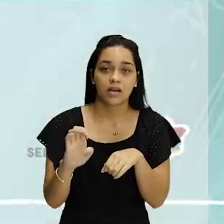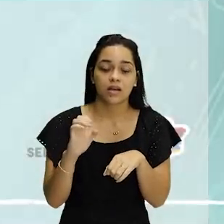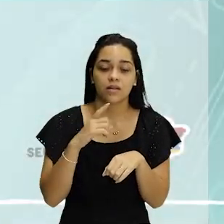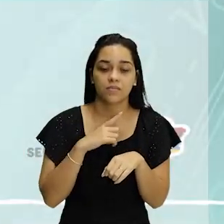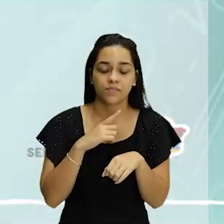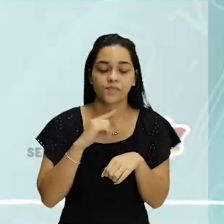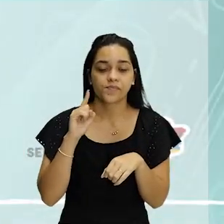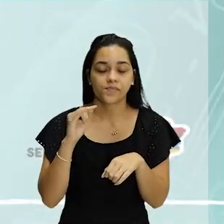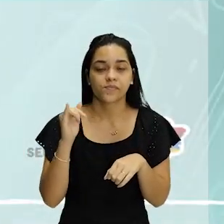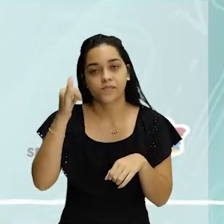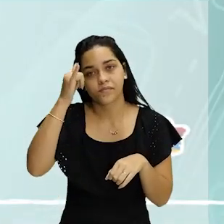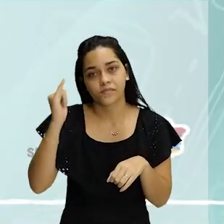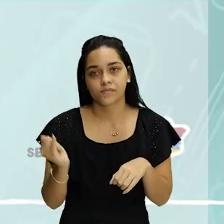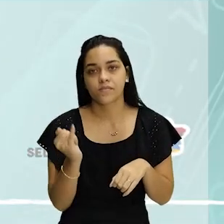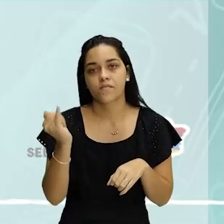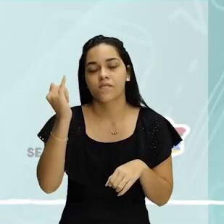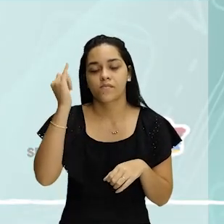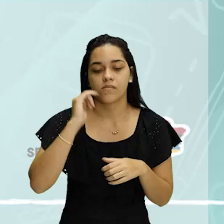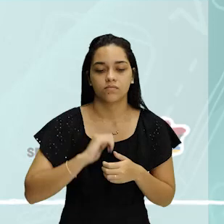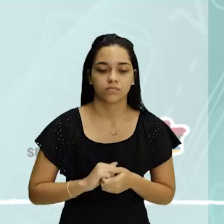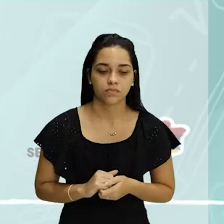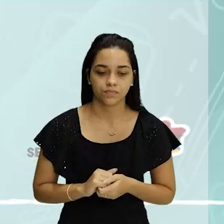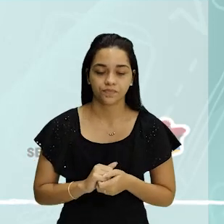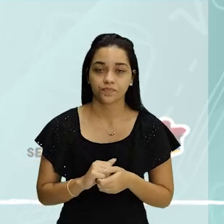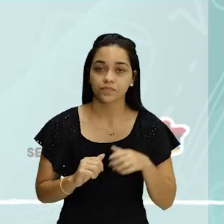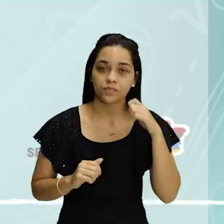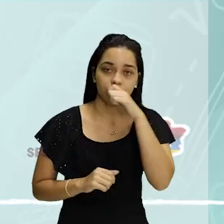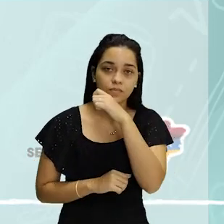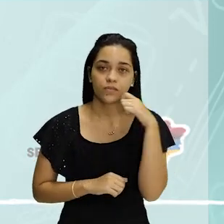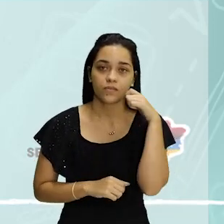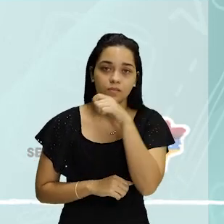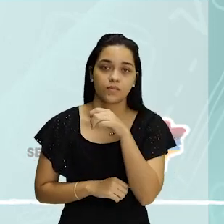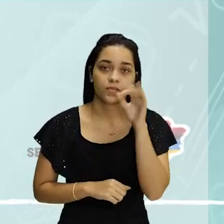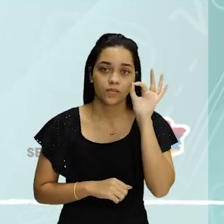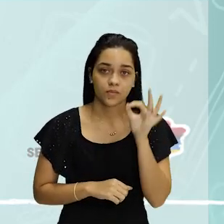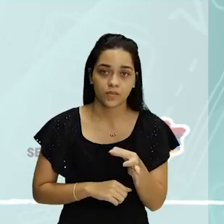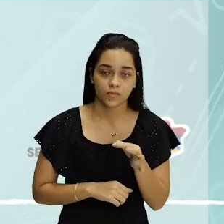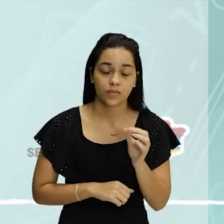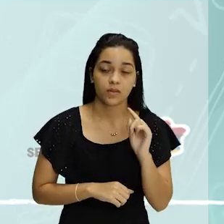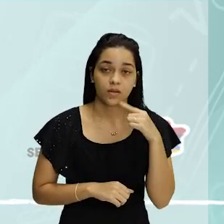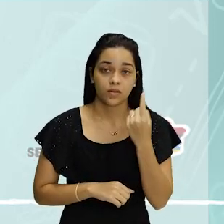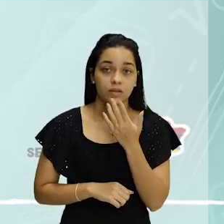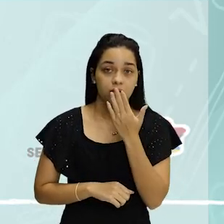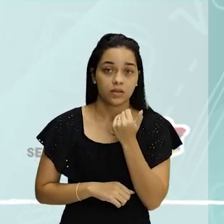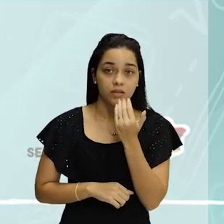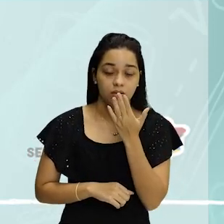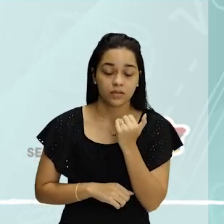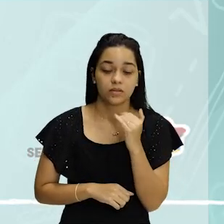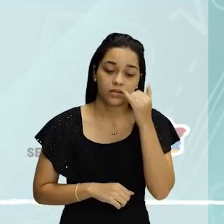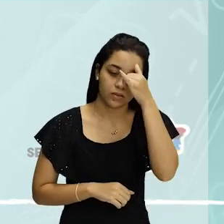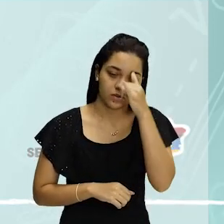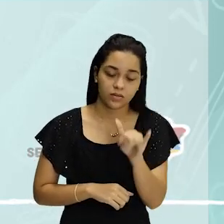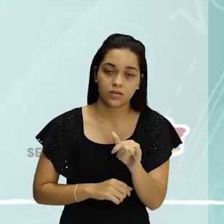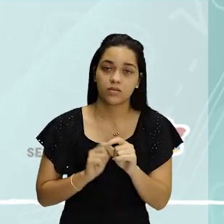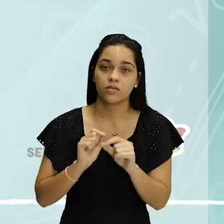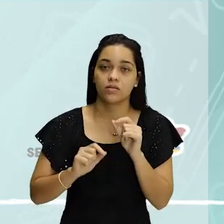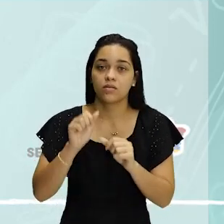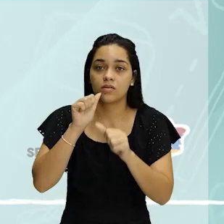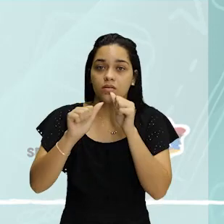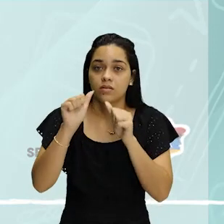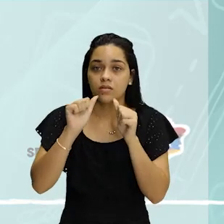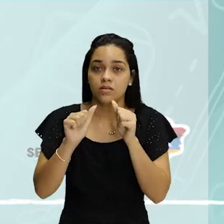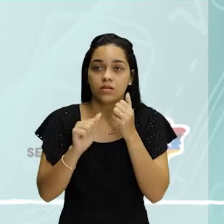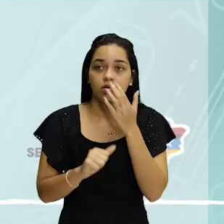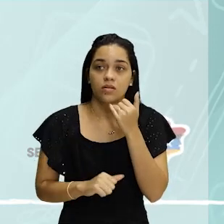bucal é essencial para prevenir a cárie. Com a escovação correta dos dentes após as refeições, evitando-se o consumo de